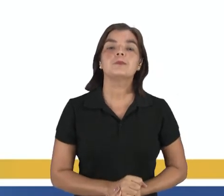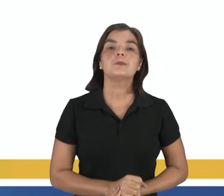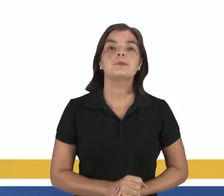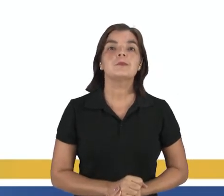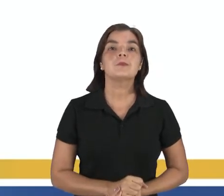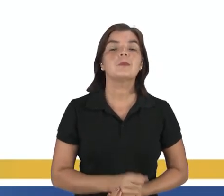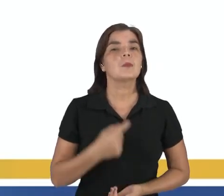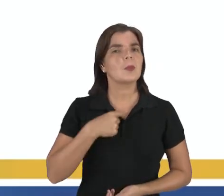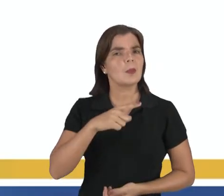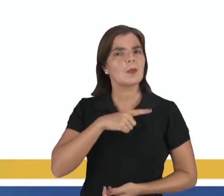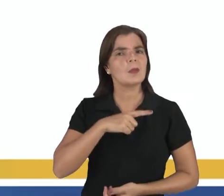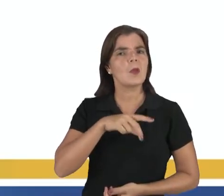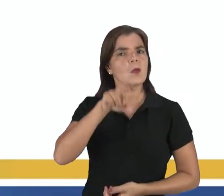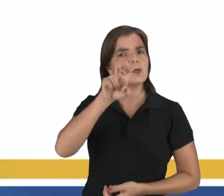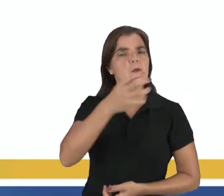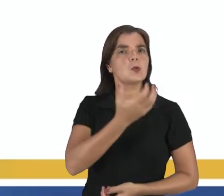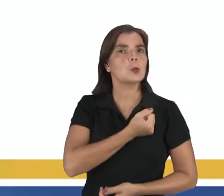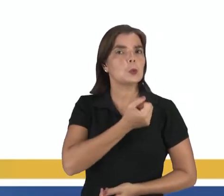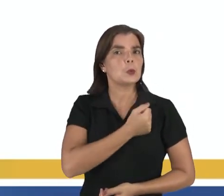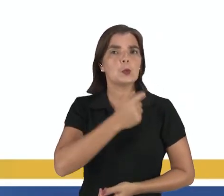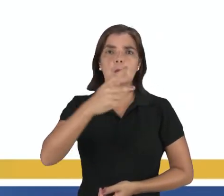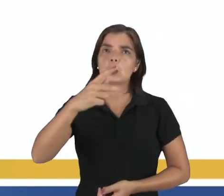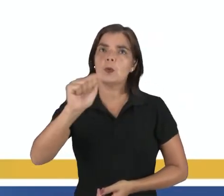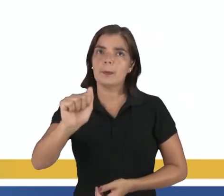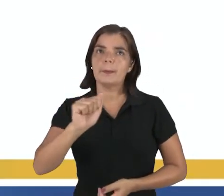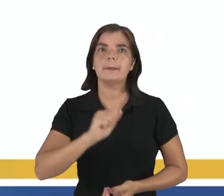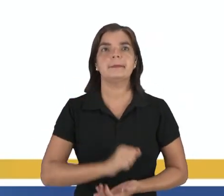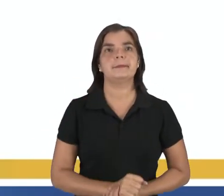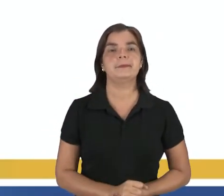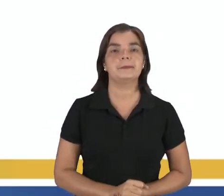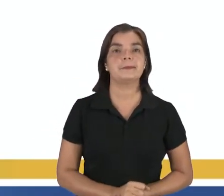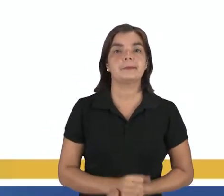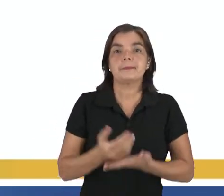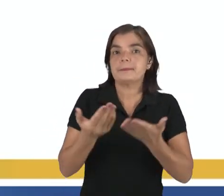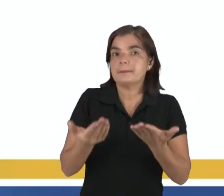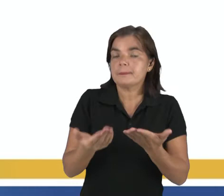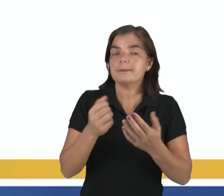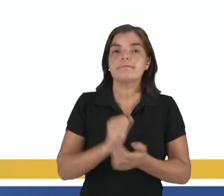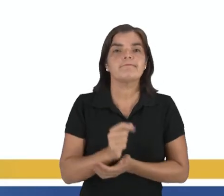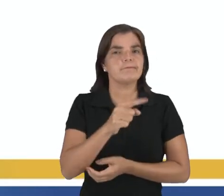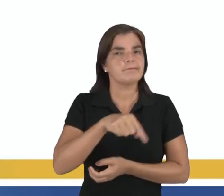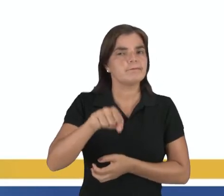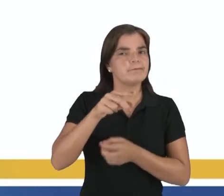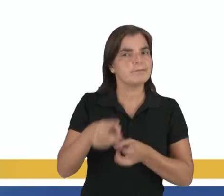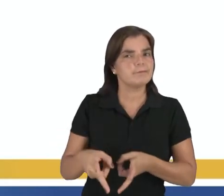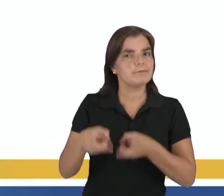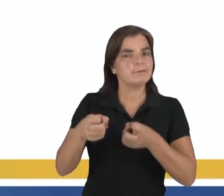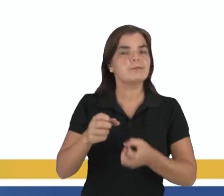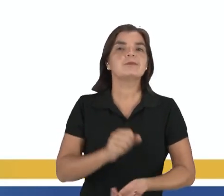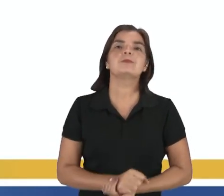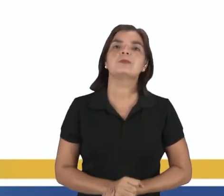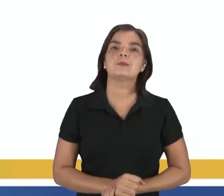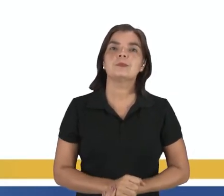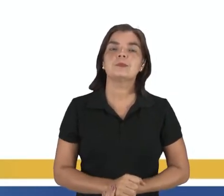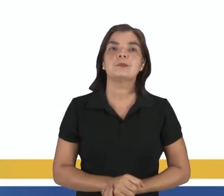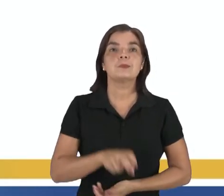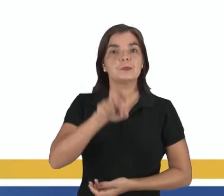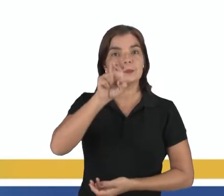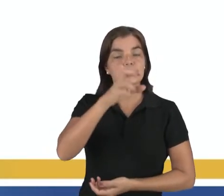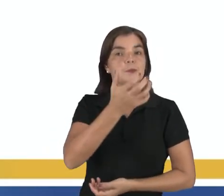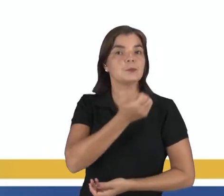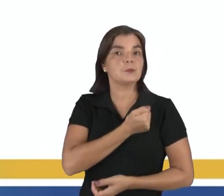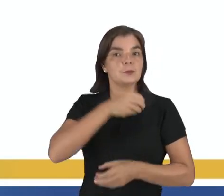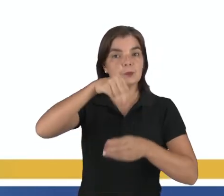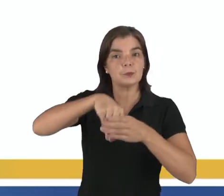uma situação onde nós temos 5 termos de uma PA. Então, nesse caso, vocês percebem que nós temos 5